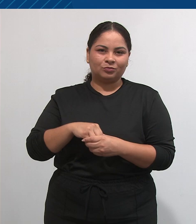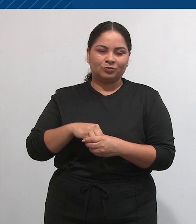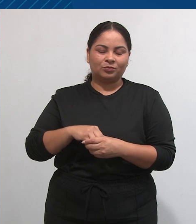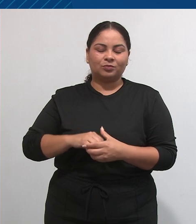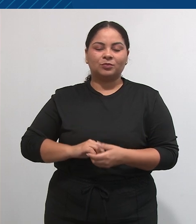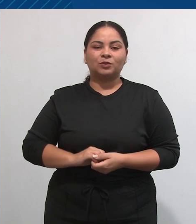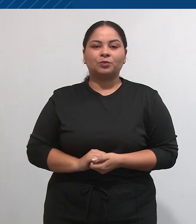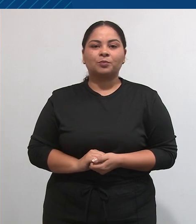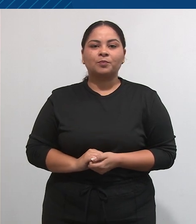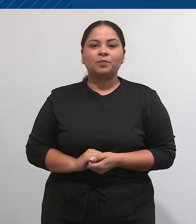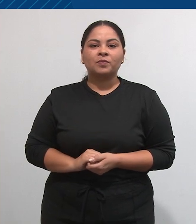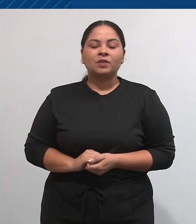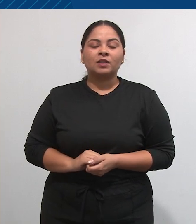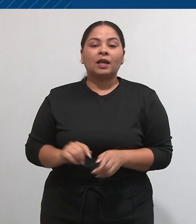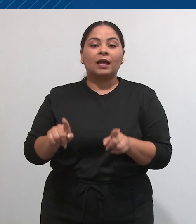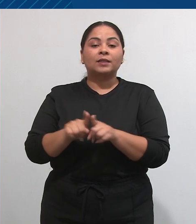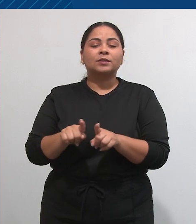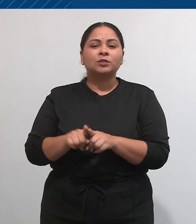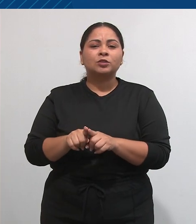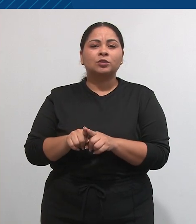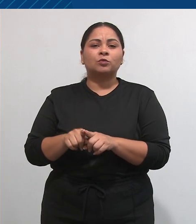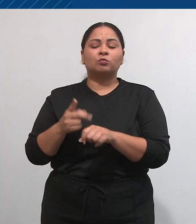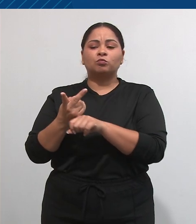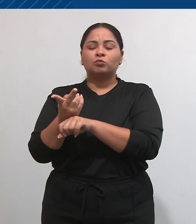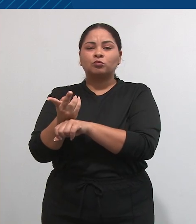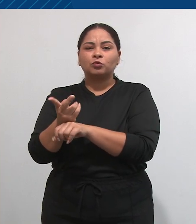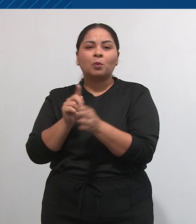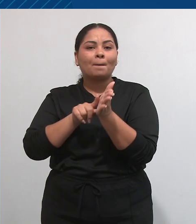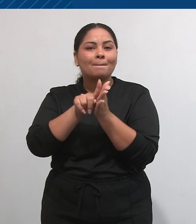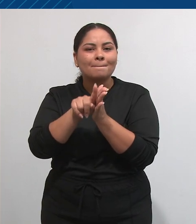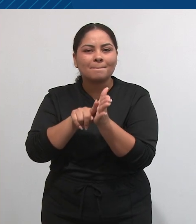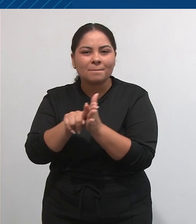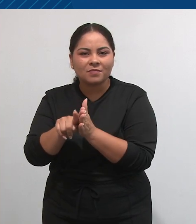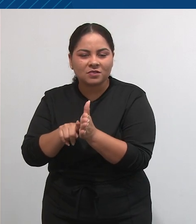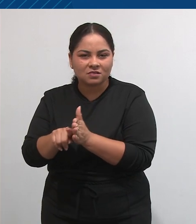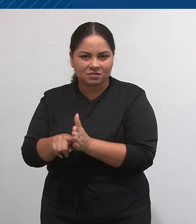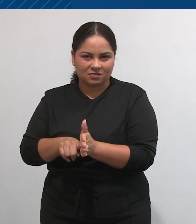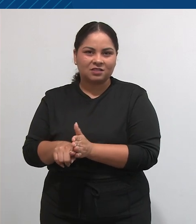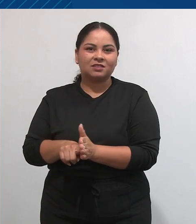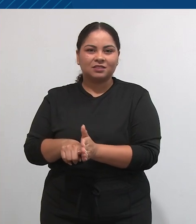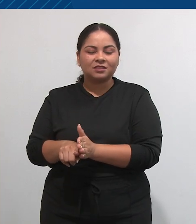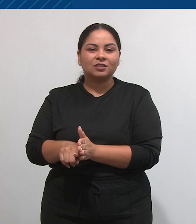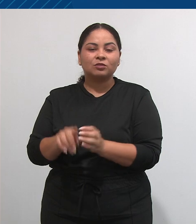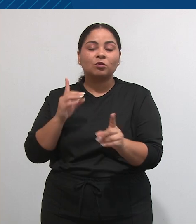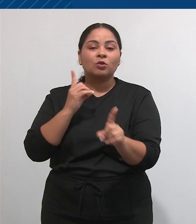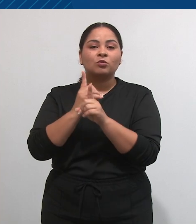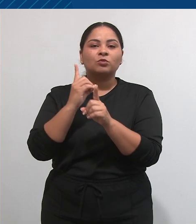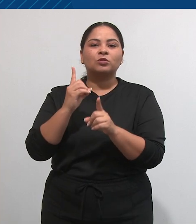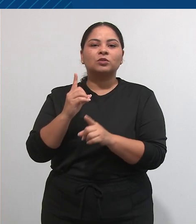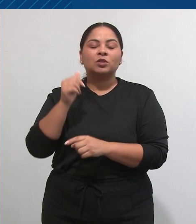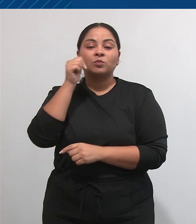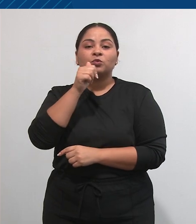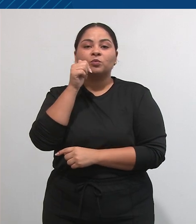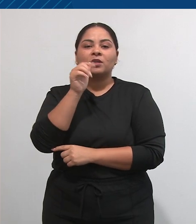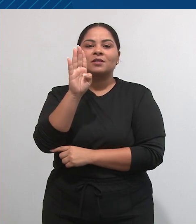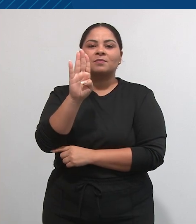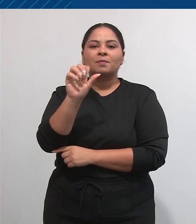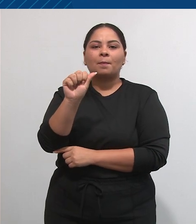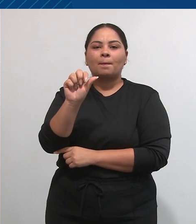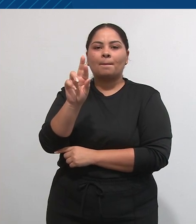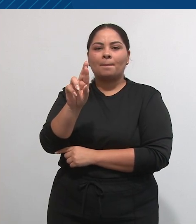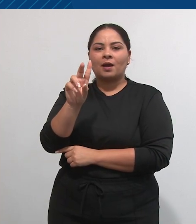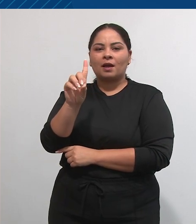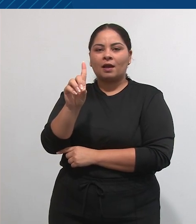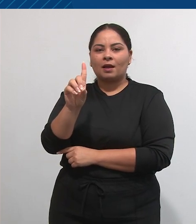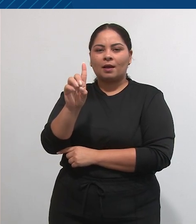Trinidade e Tobago e outras ilhas que foram generalizadas como sendo barbadianas,